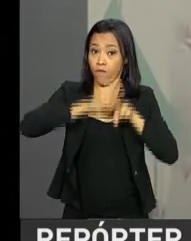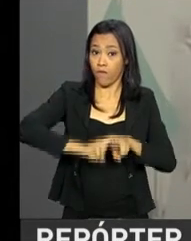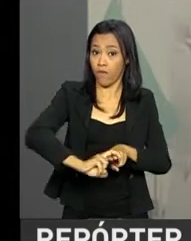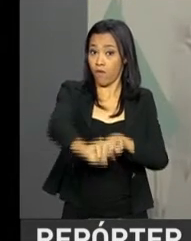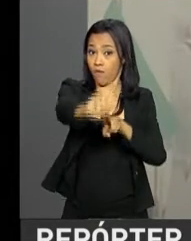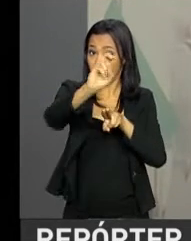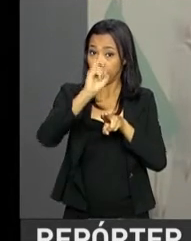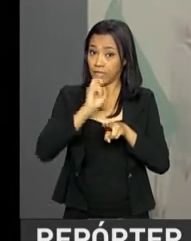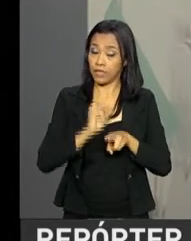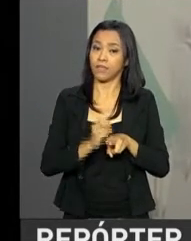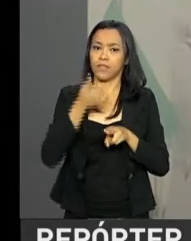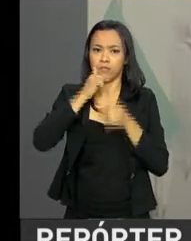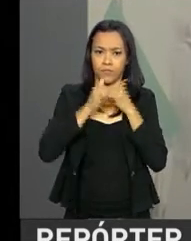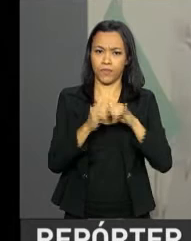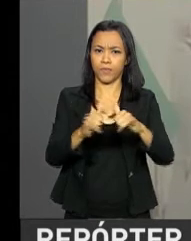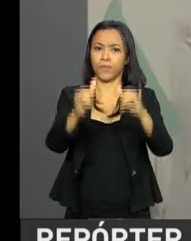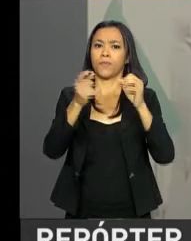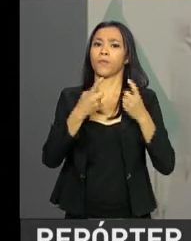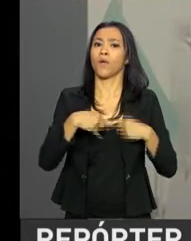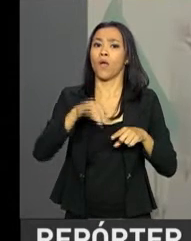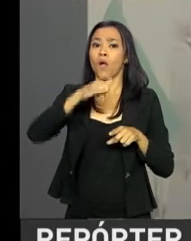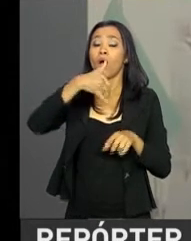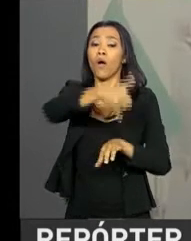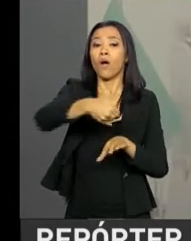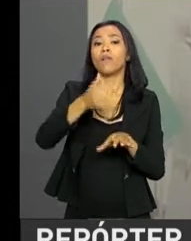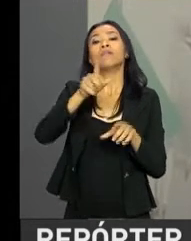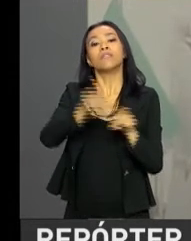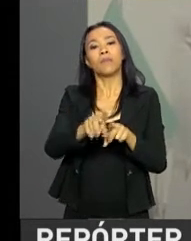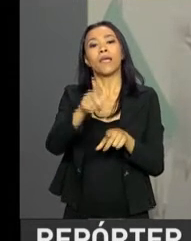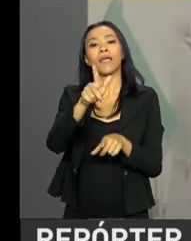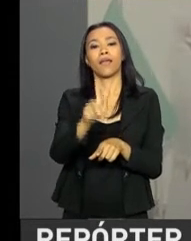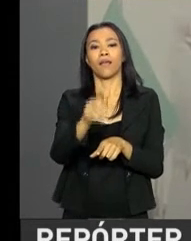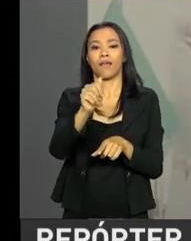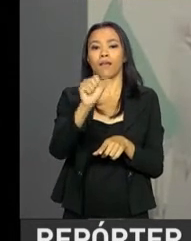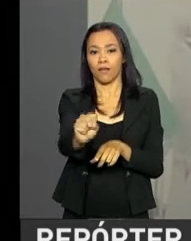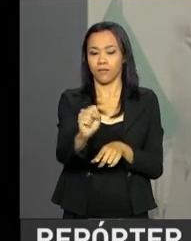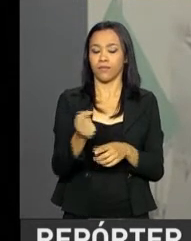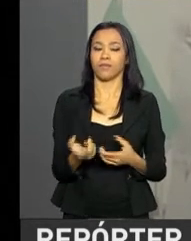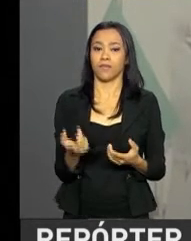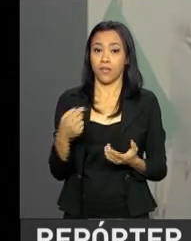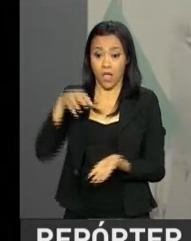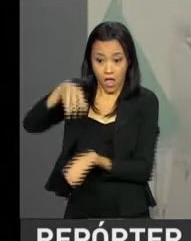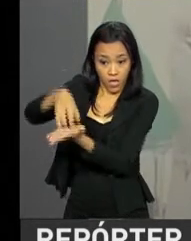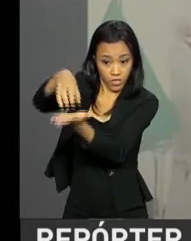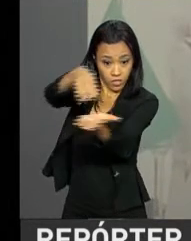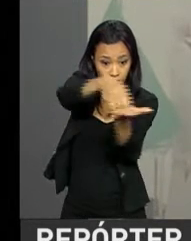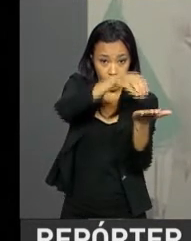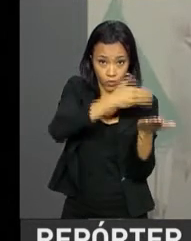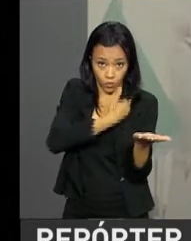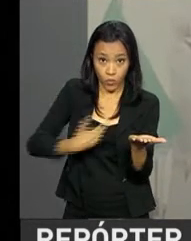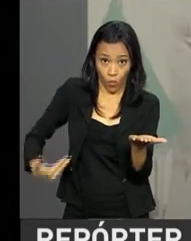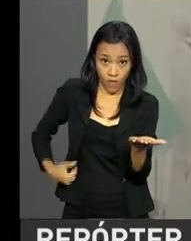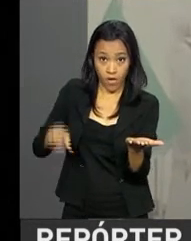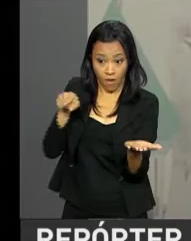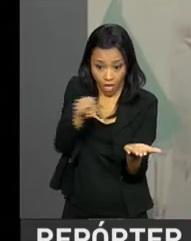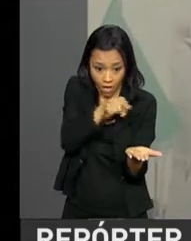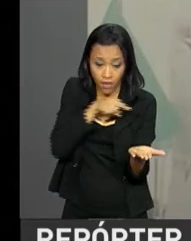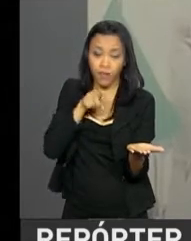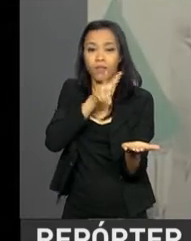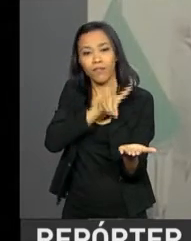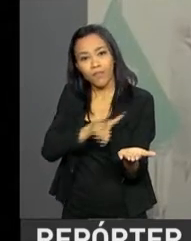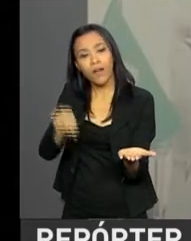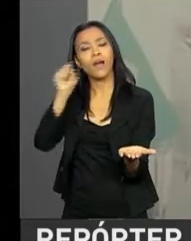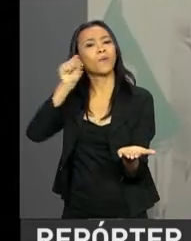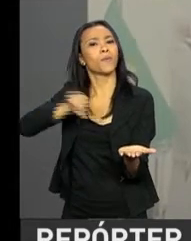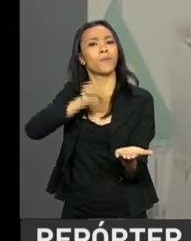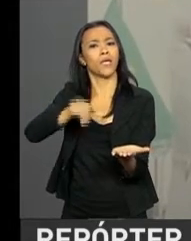ferrovias, energia, óleo e gás. As agências reguladoras voltarão a ter